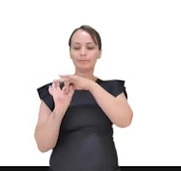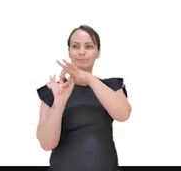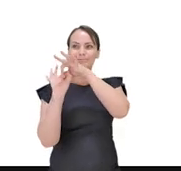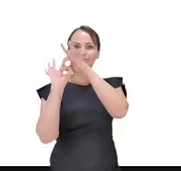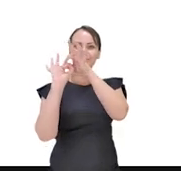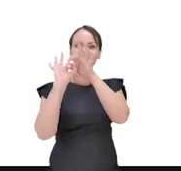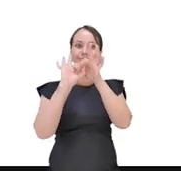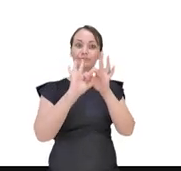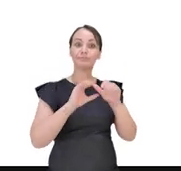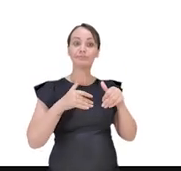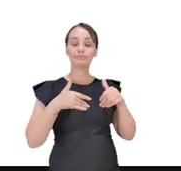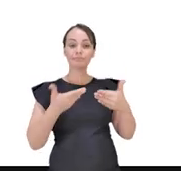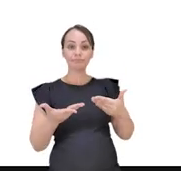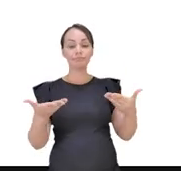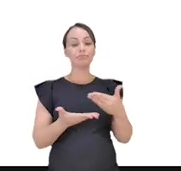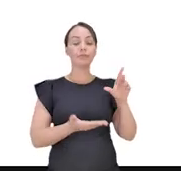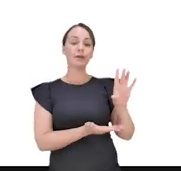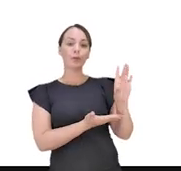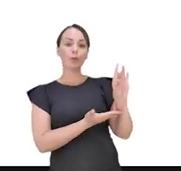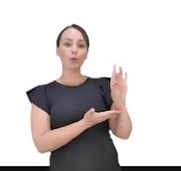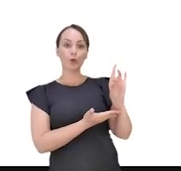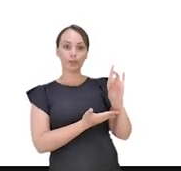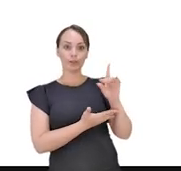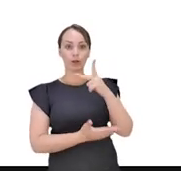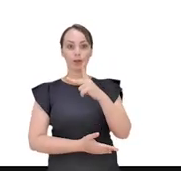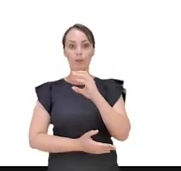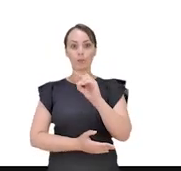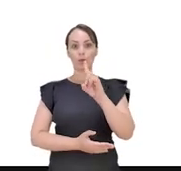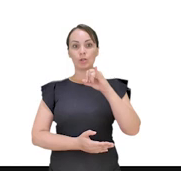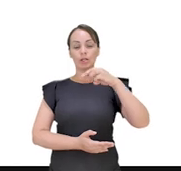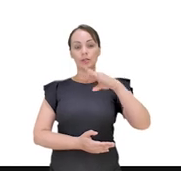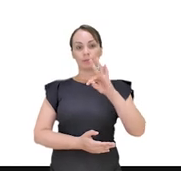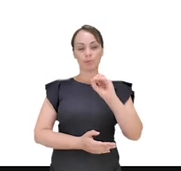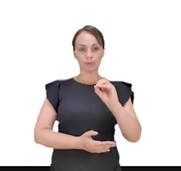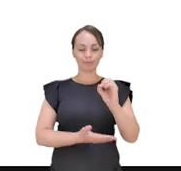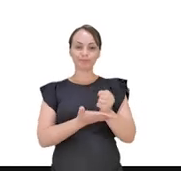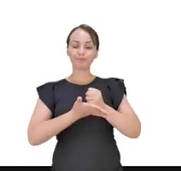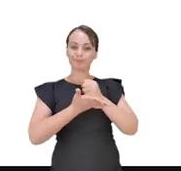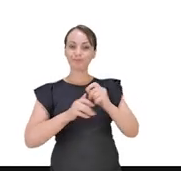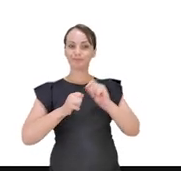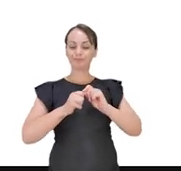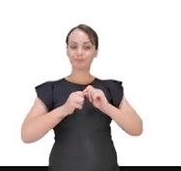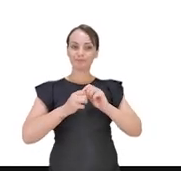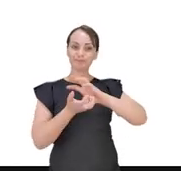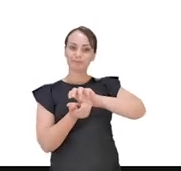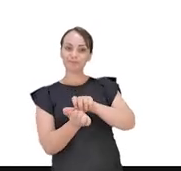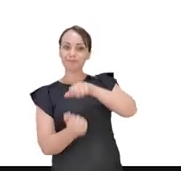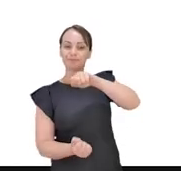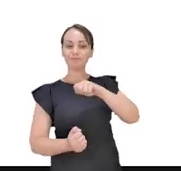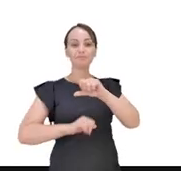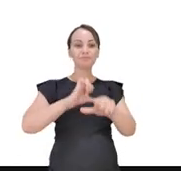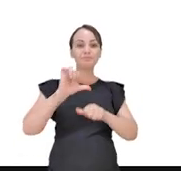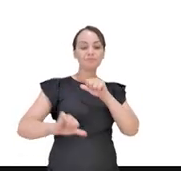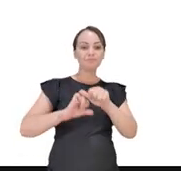longas. Então, quando a gente pega a cola, que é um polímero ali, né, base para a gente fazer o slime, a gente vai mudar a estrutura